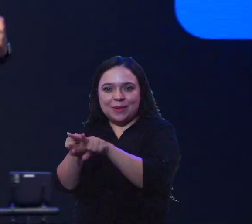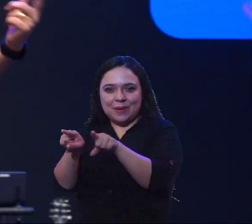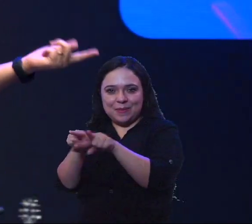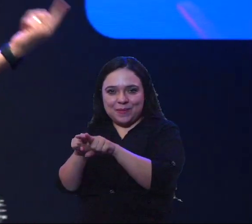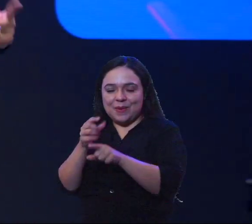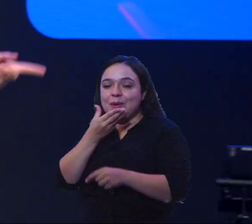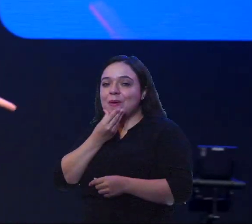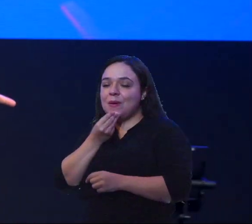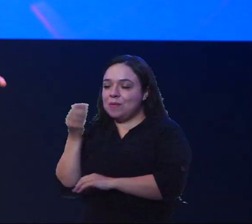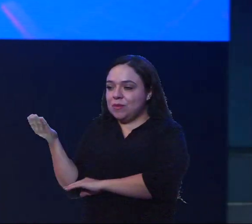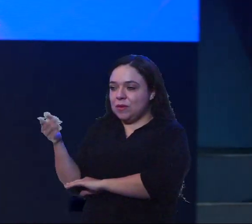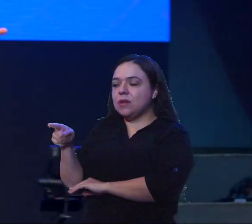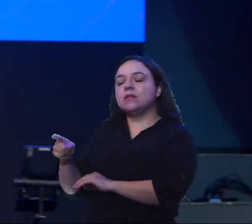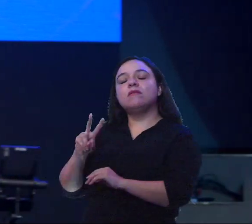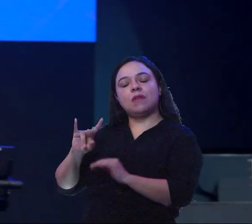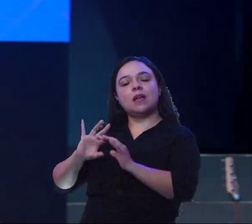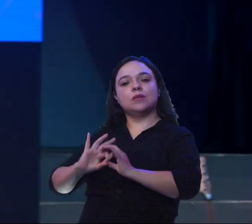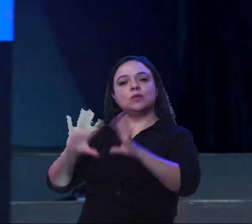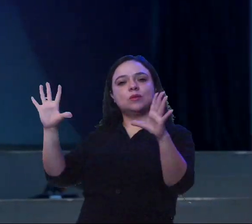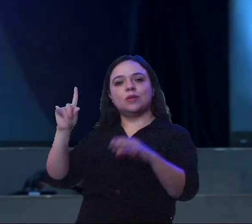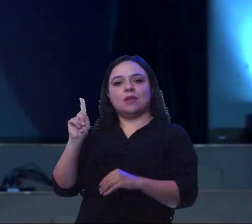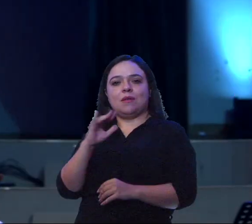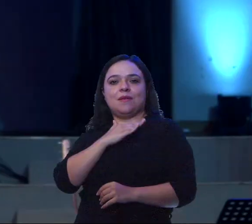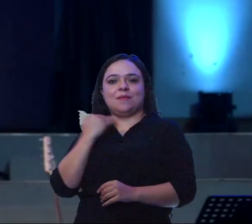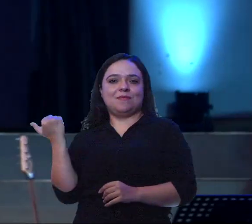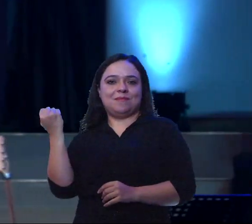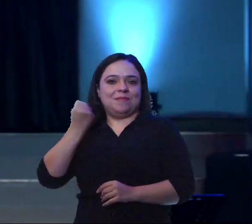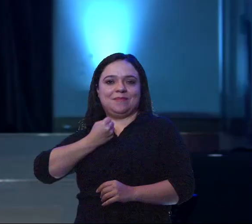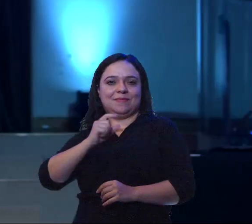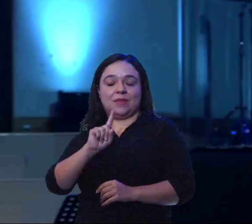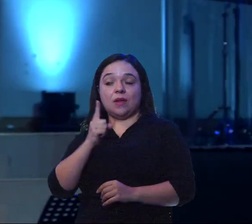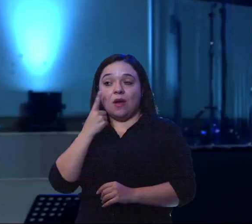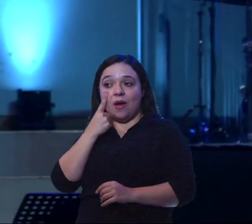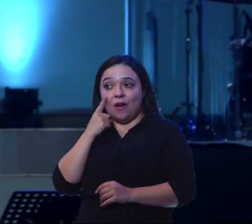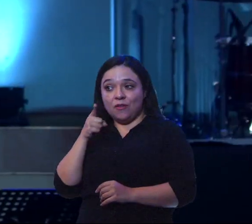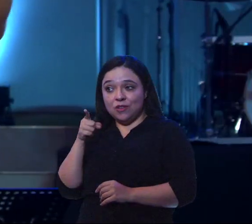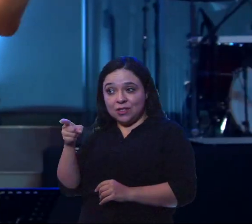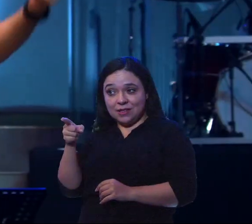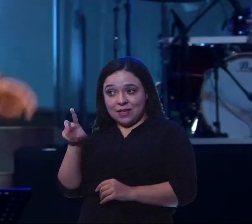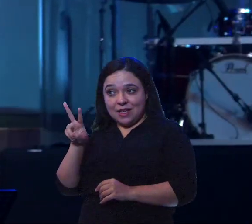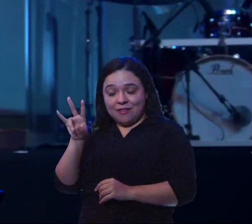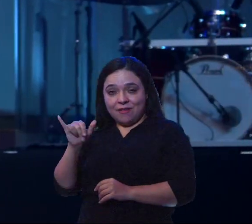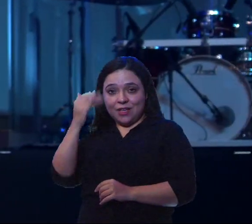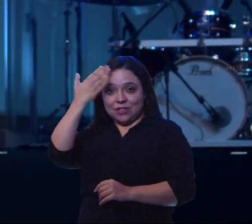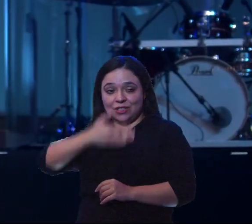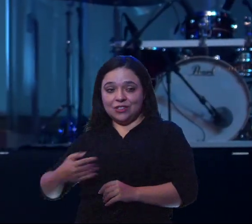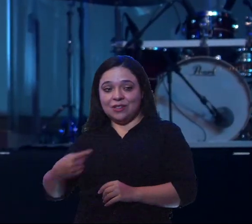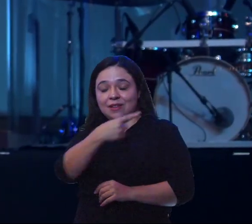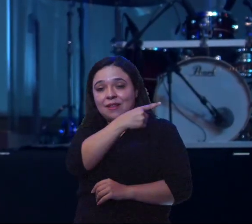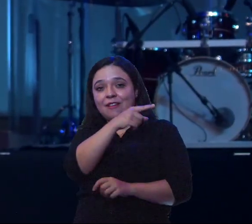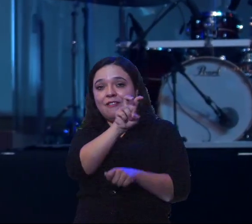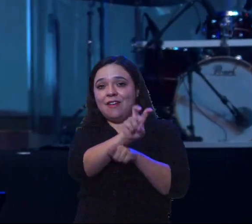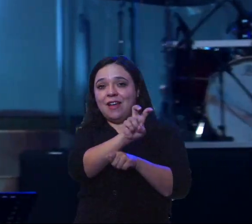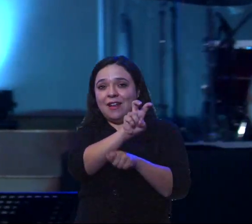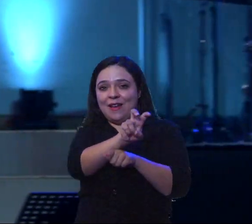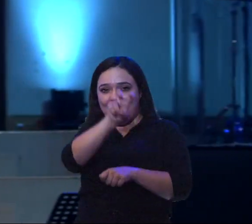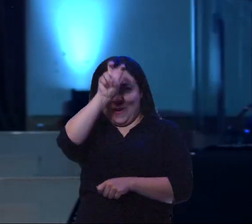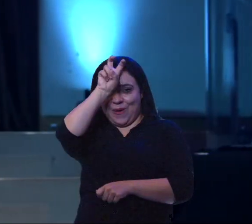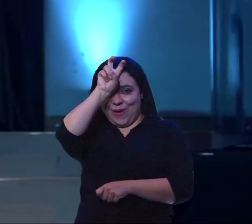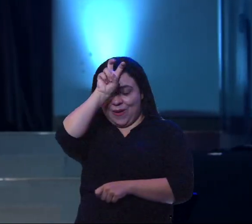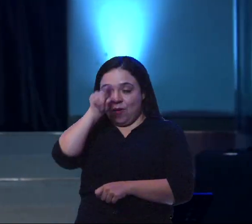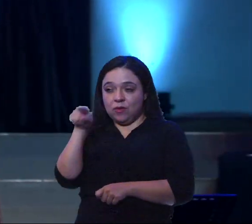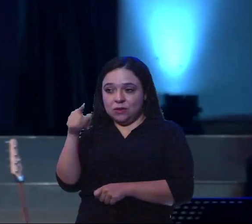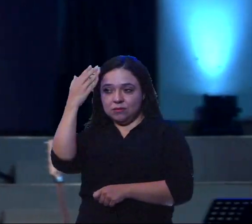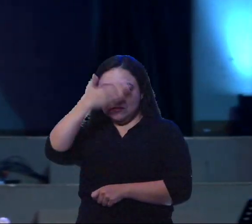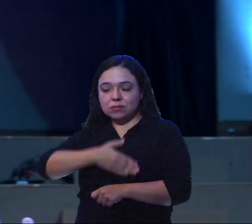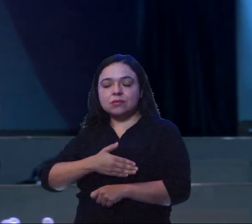que ele ia ser solto, não ia ser morto, ele vai dizer assim para ele: olha, copeiro, quando você estiver diante do faraó, quando estiver diante das autoridades,